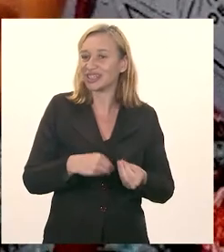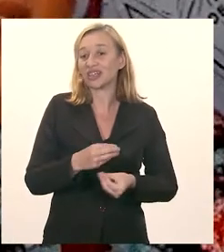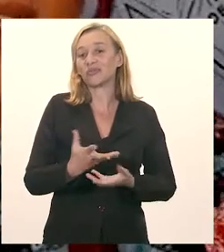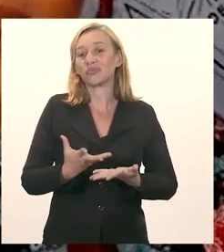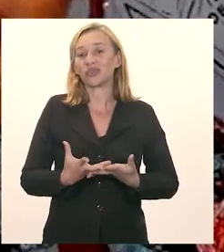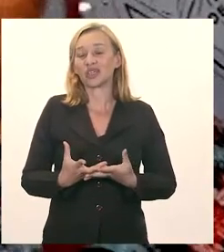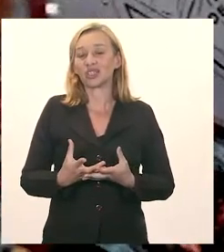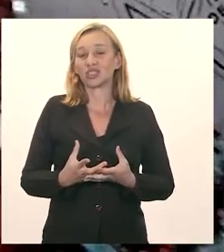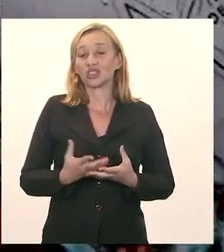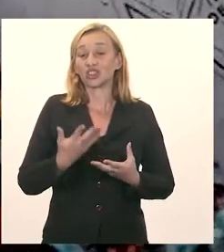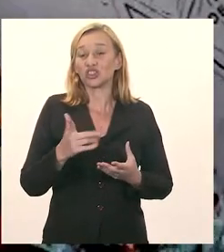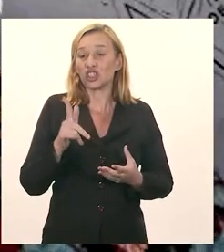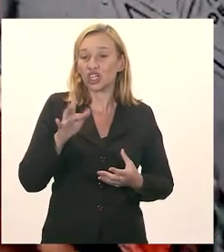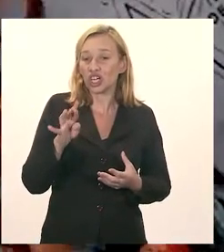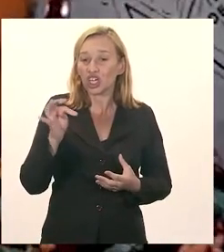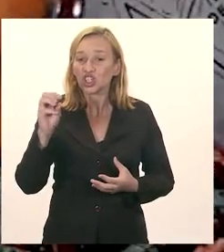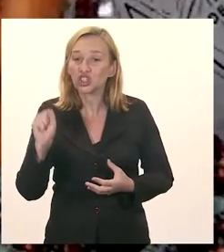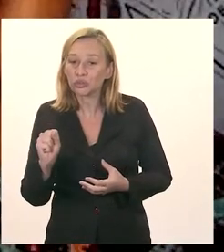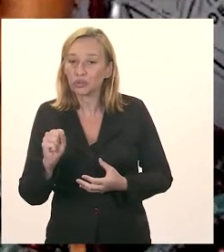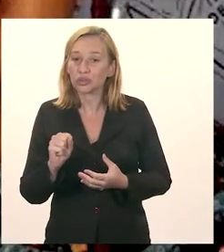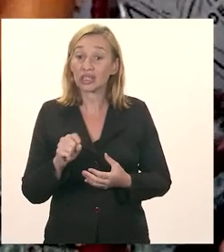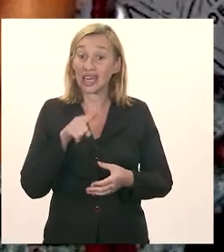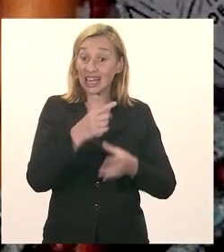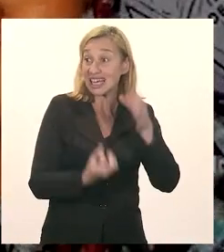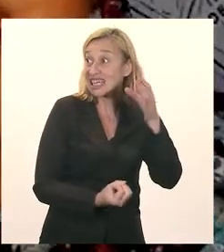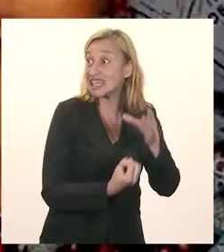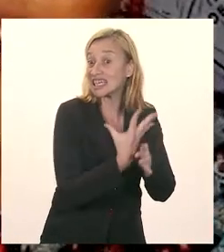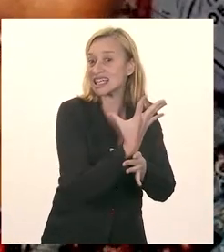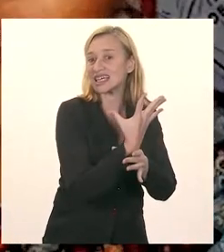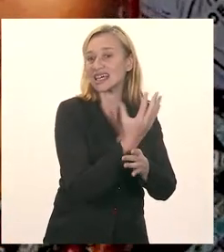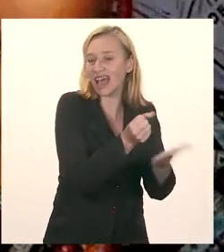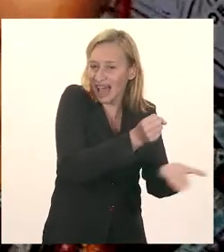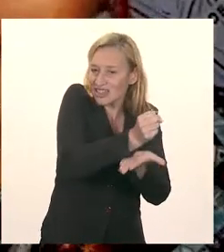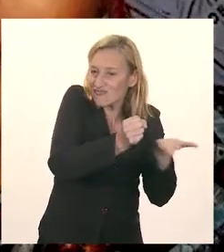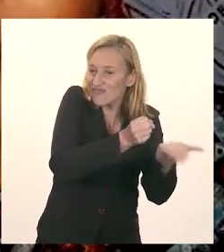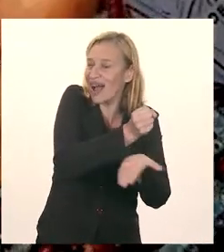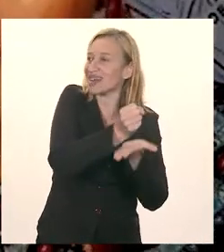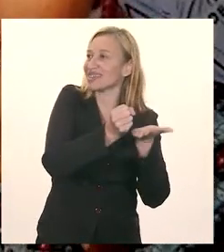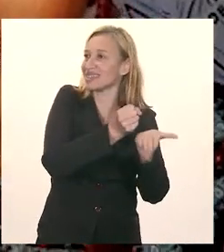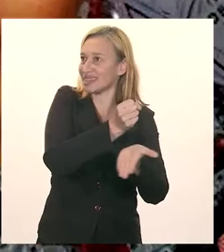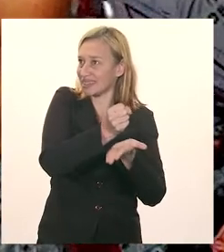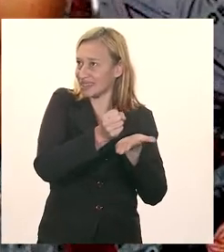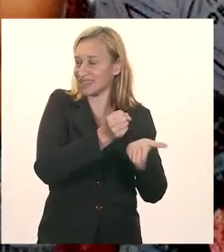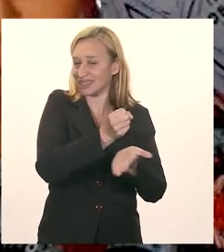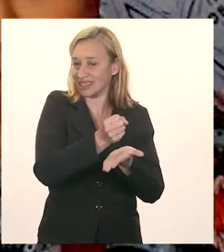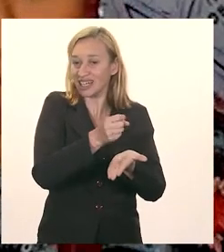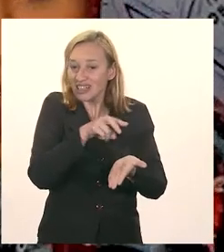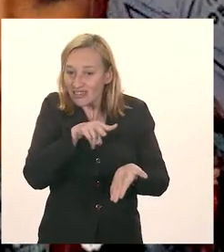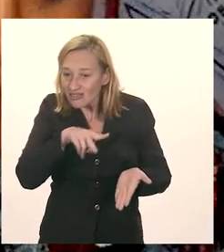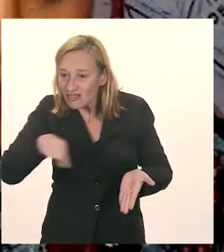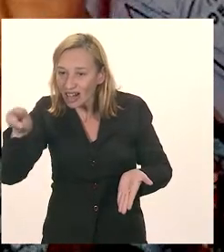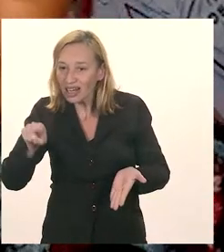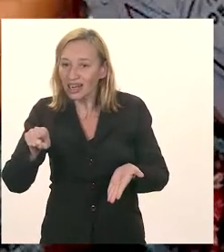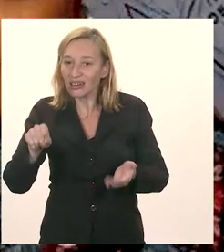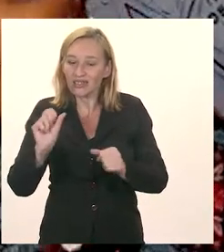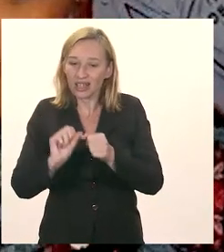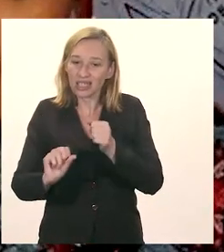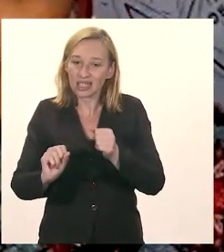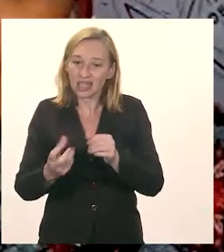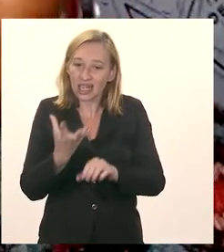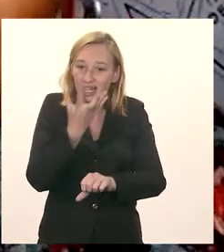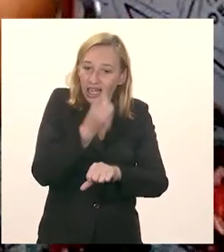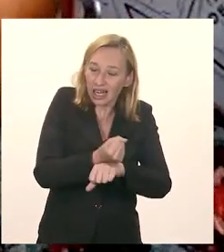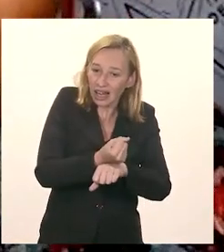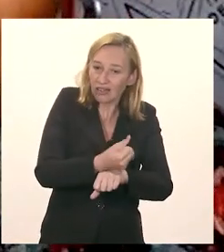colagem de ritmo, só que o que acontece? Ele cria as bases, entendeu? Ele vai lá, vai fazendo,